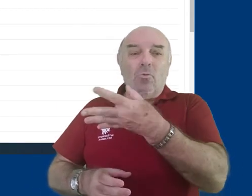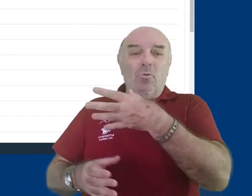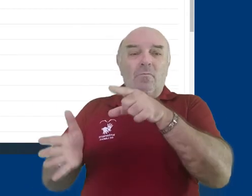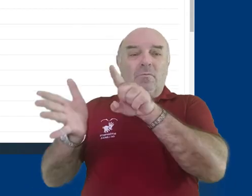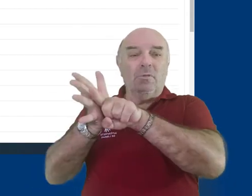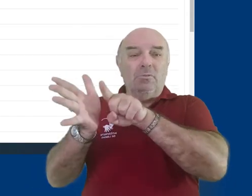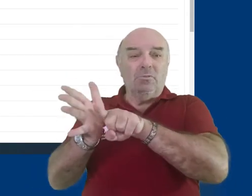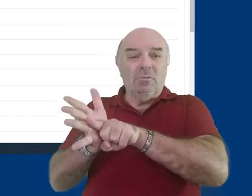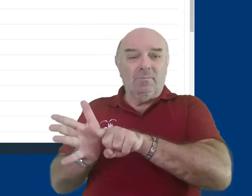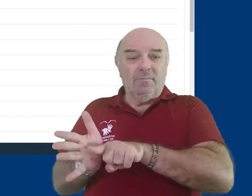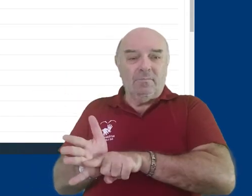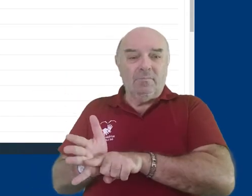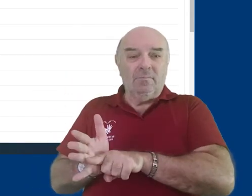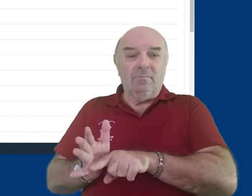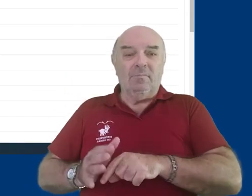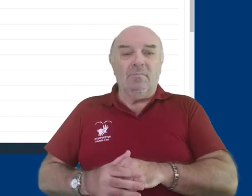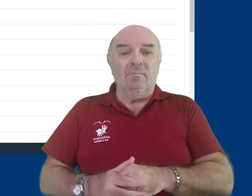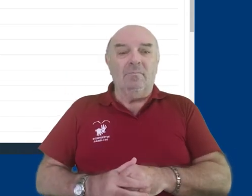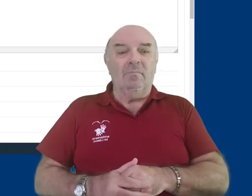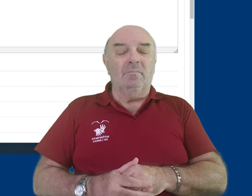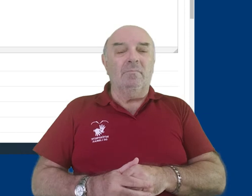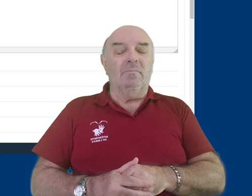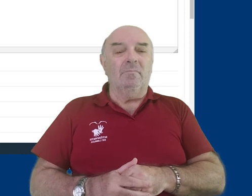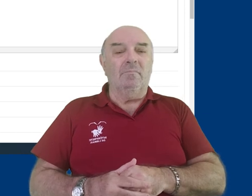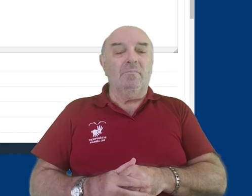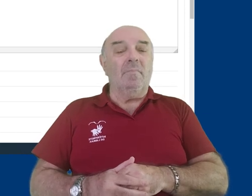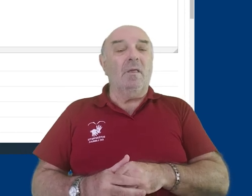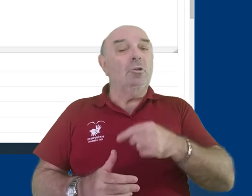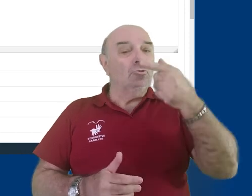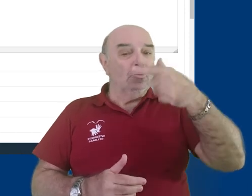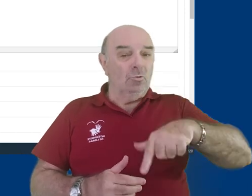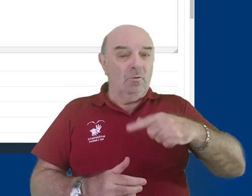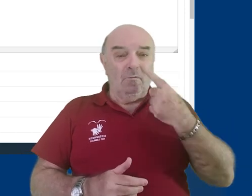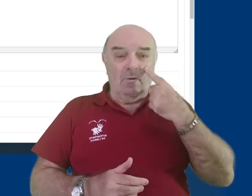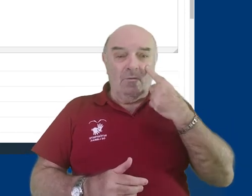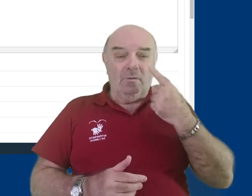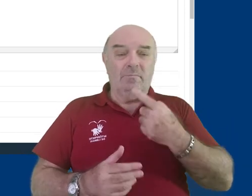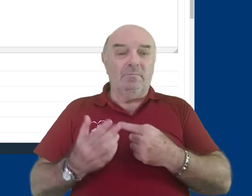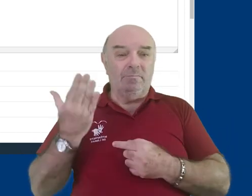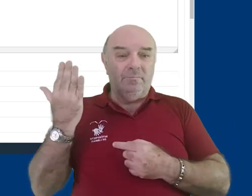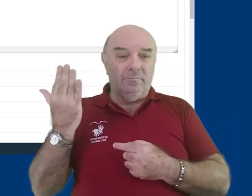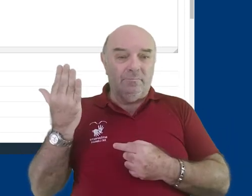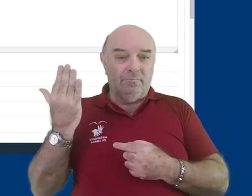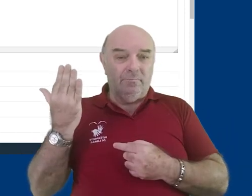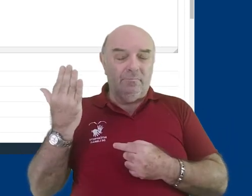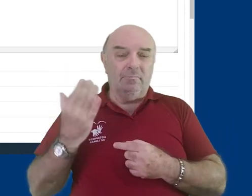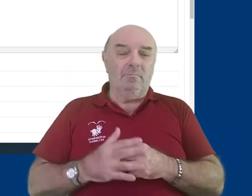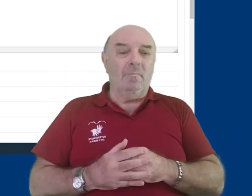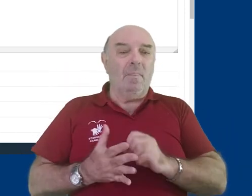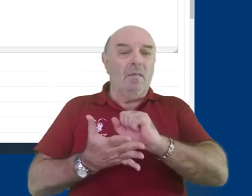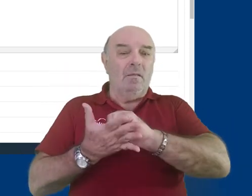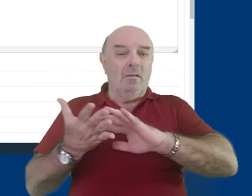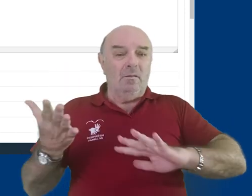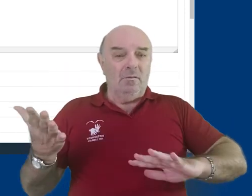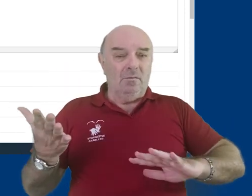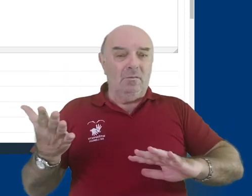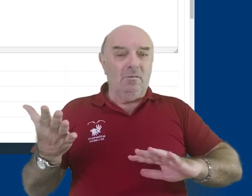Agora, vamos criar o novo questionário. Vou chamar esse questionário de